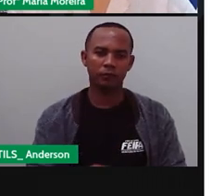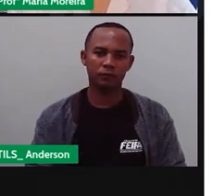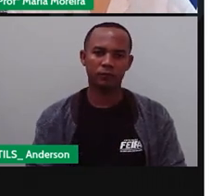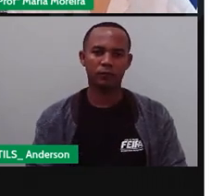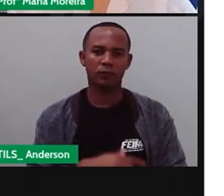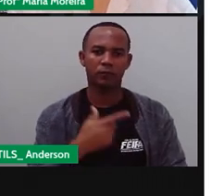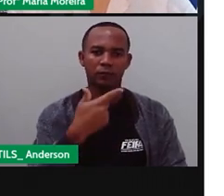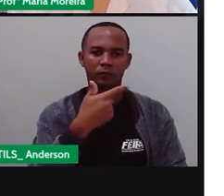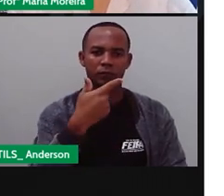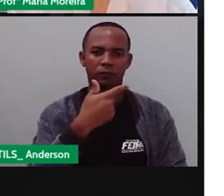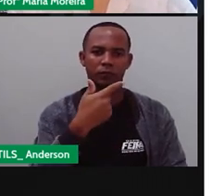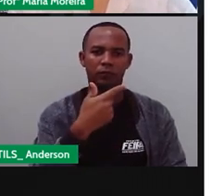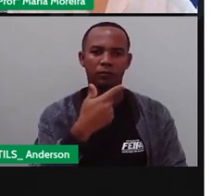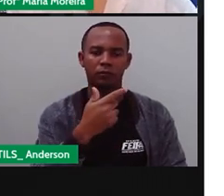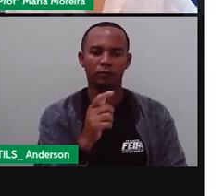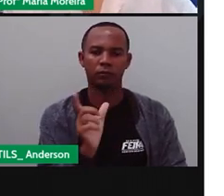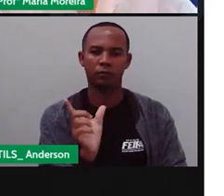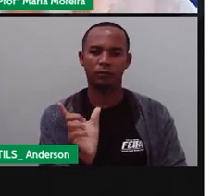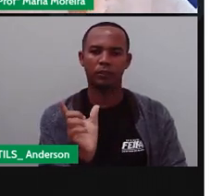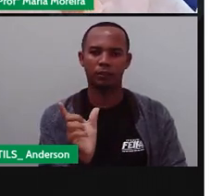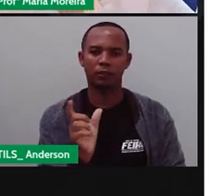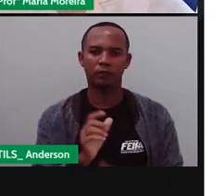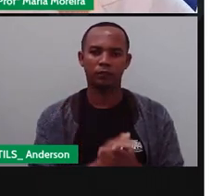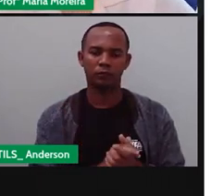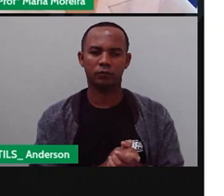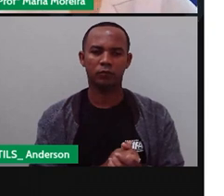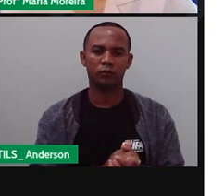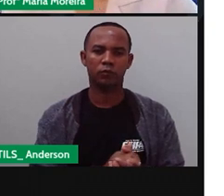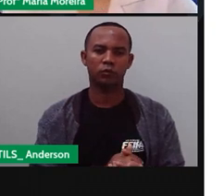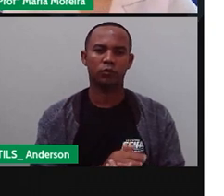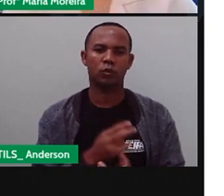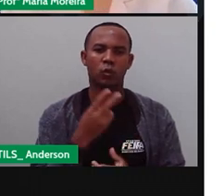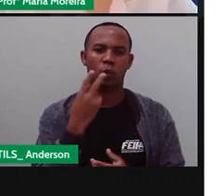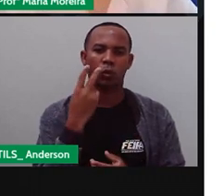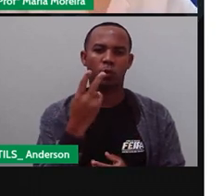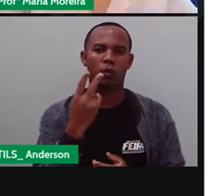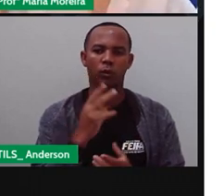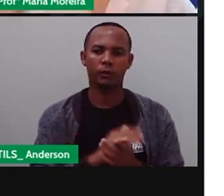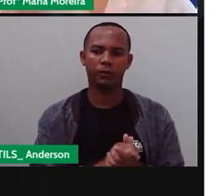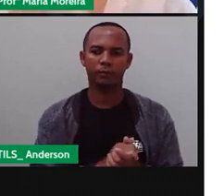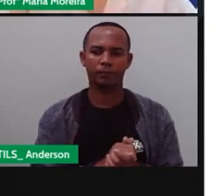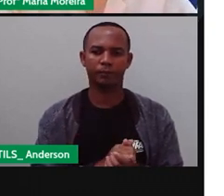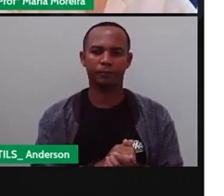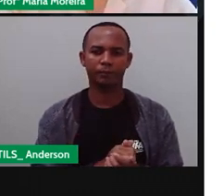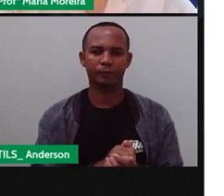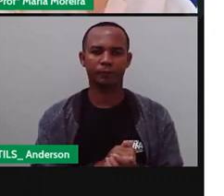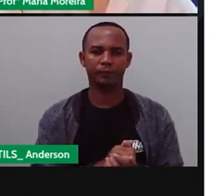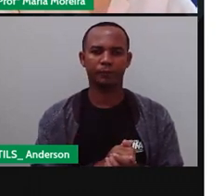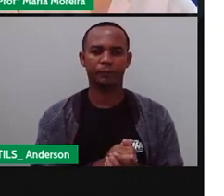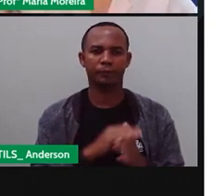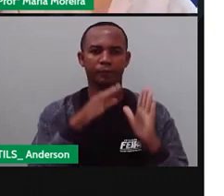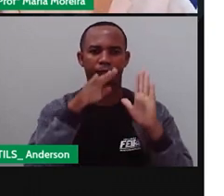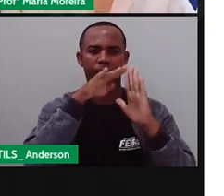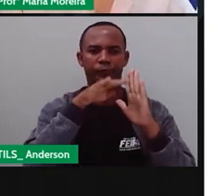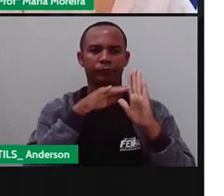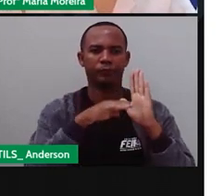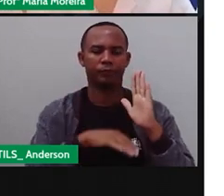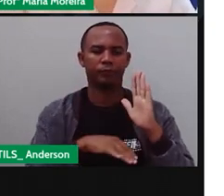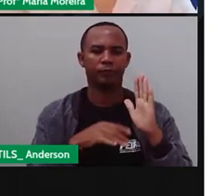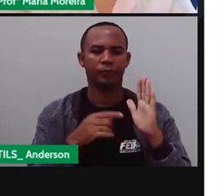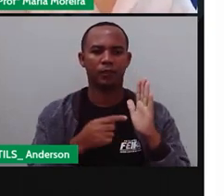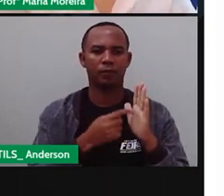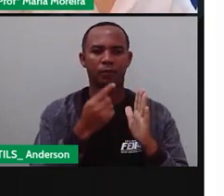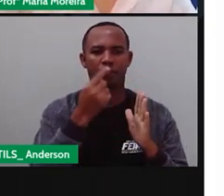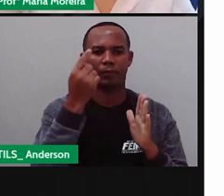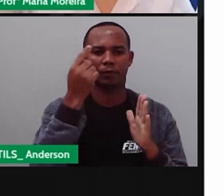segundo parágrafo. Então, temos aí um texto que com dois parágrafos, né, que é essa divisão. Primeiro, né, ele